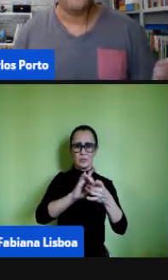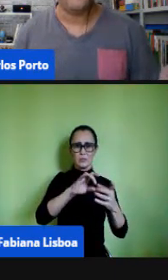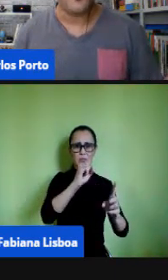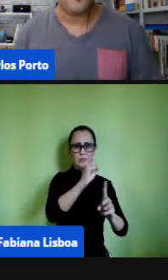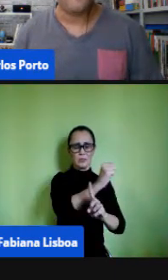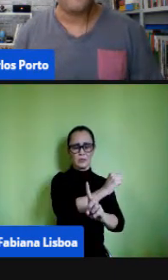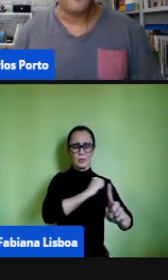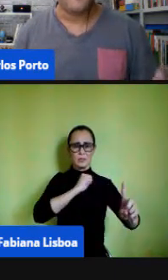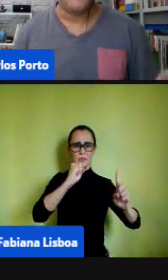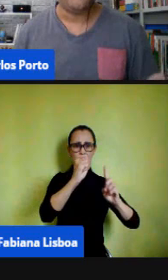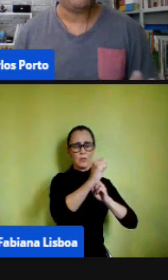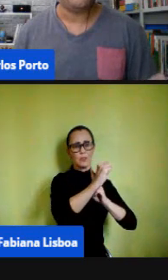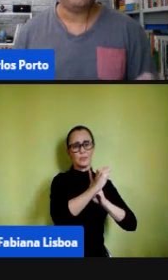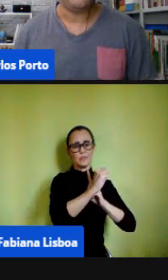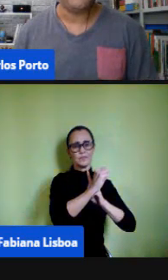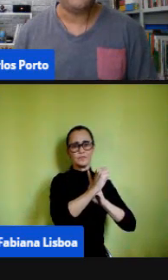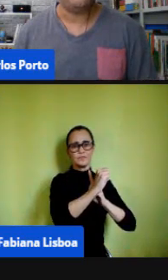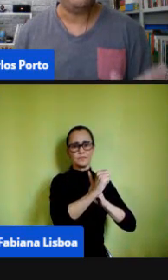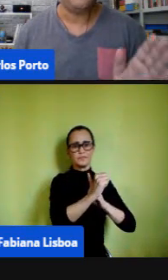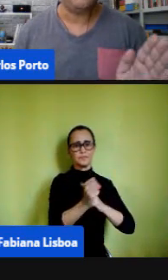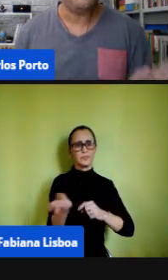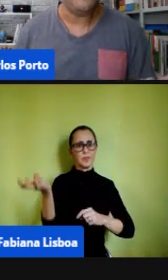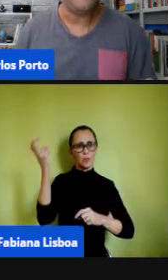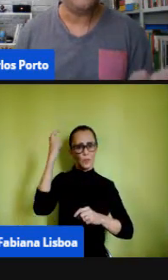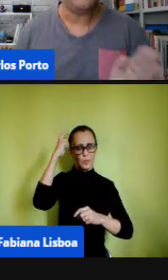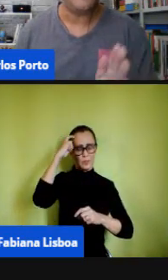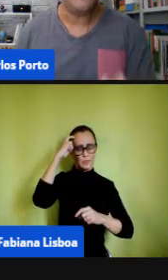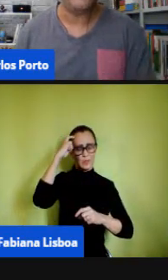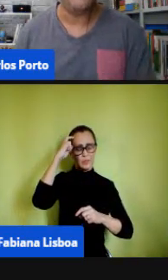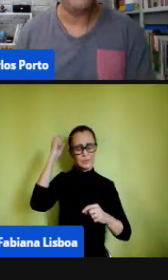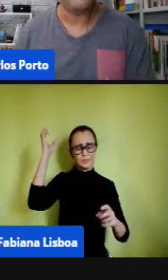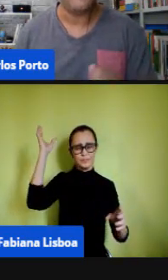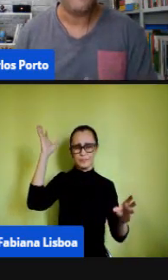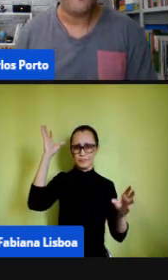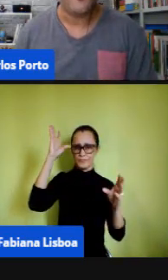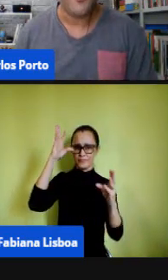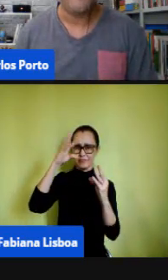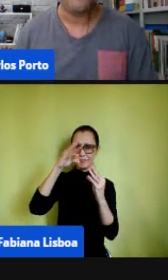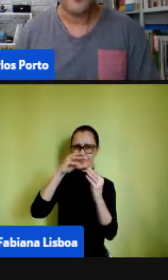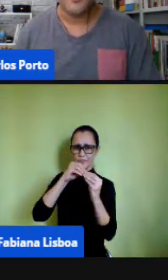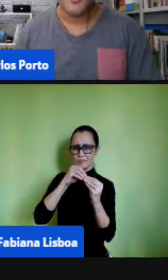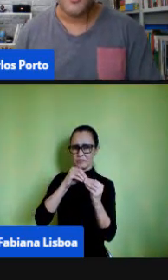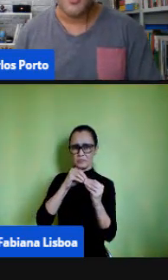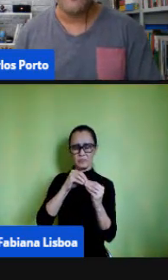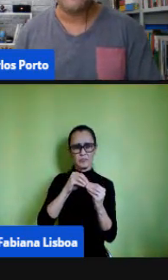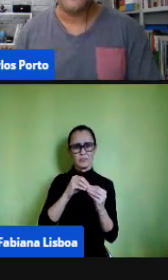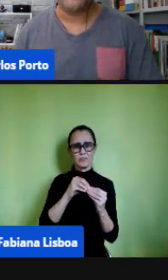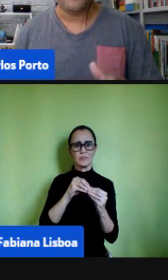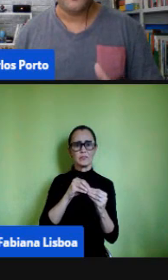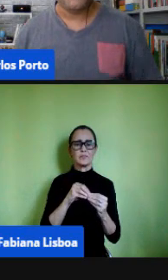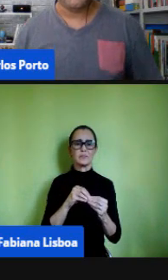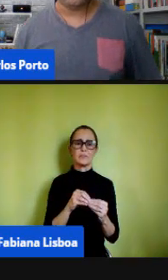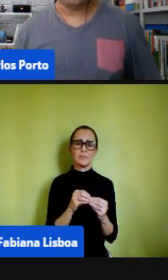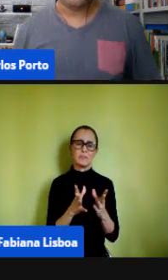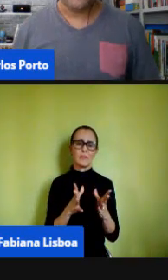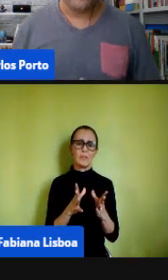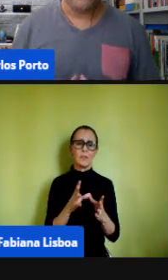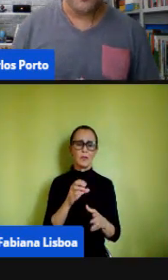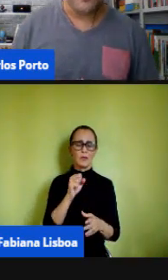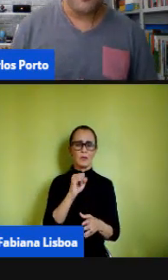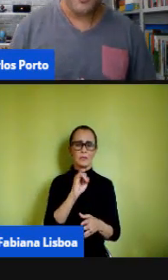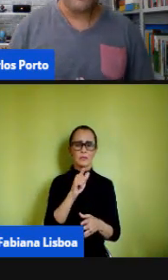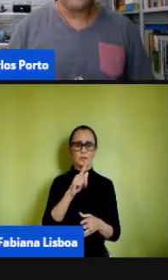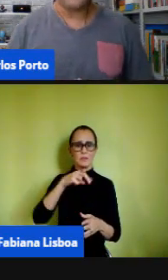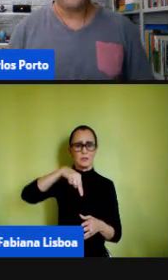contexto cultural, e nós podemos aqui resumir em signos e símbolos, ok? Adiantando um pouquinho, então,